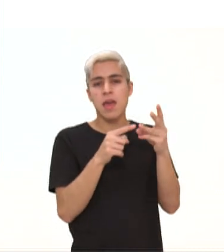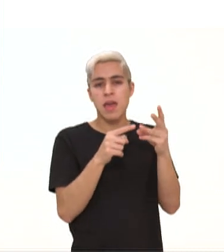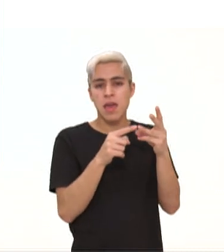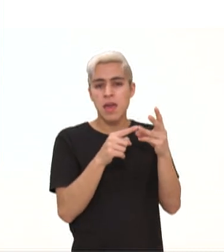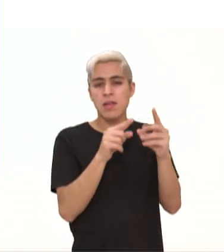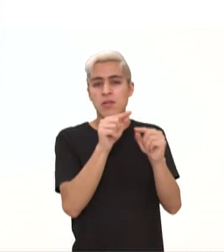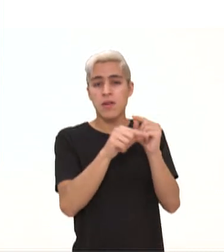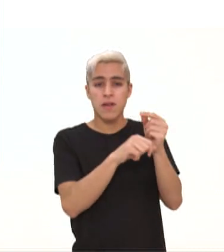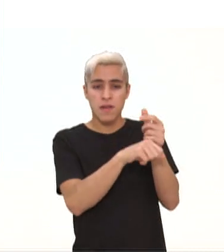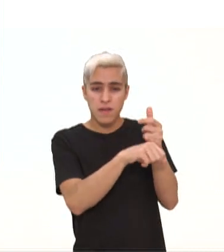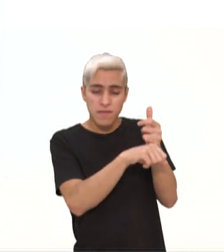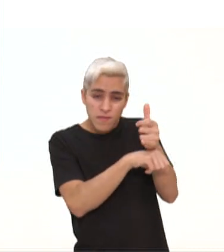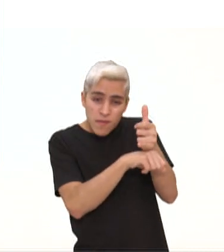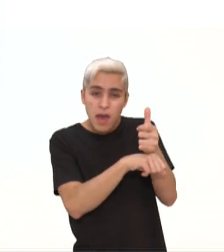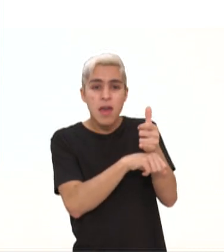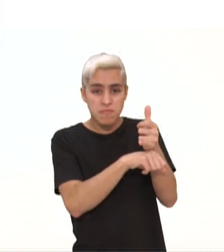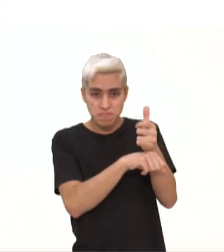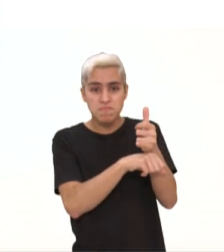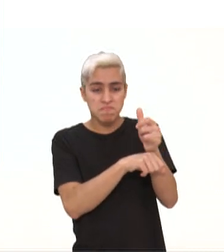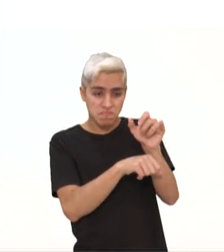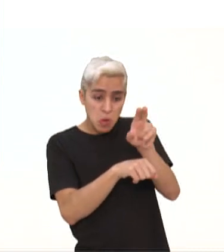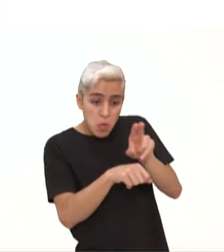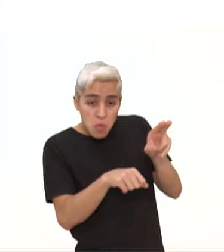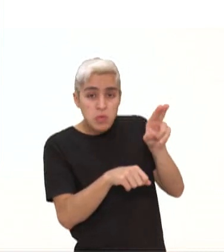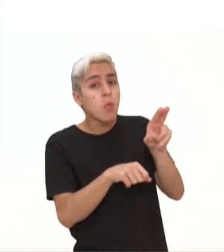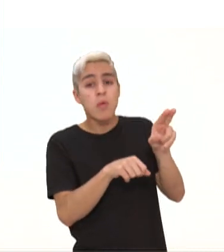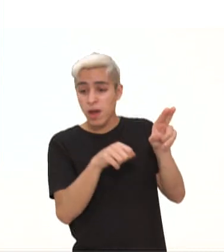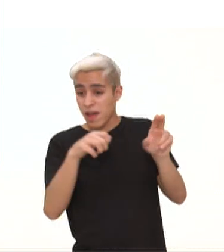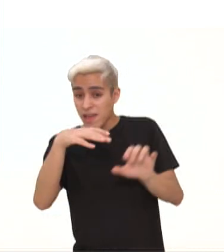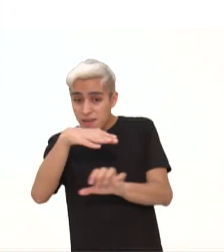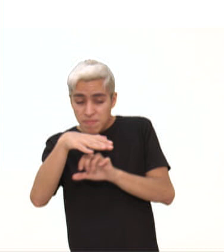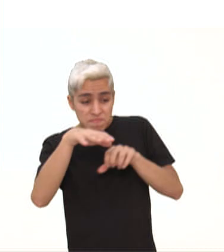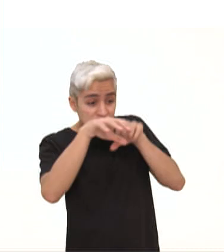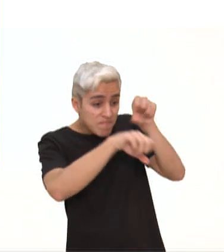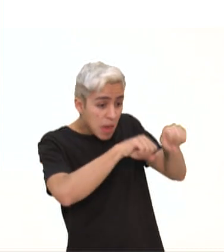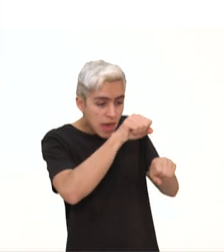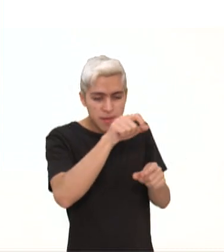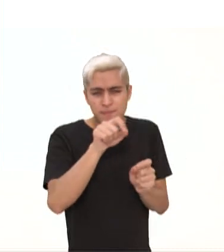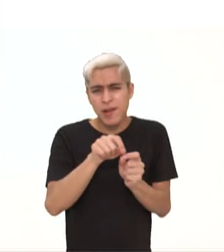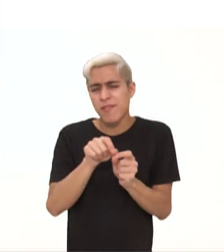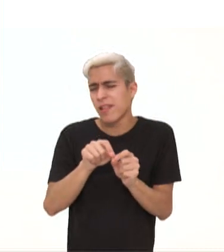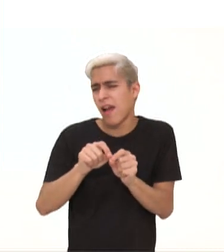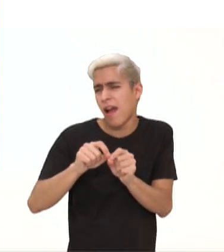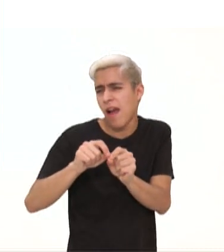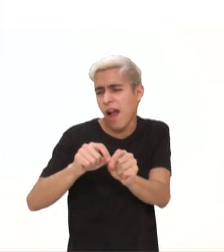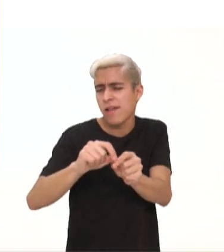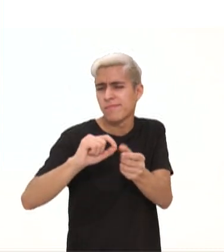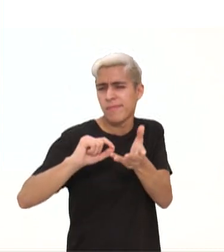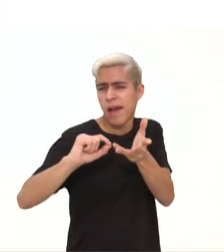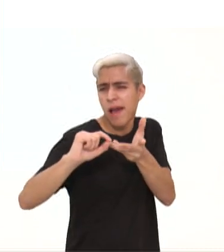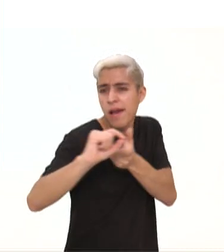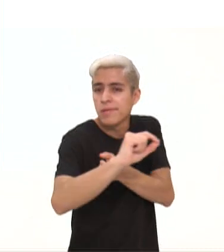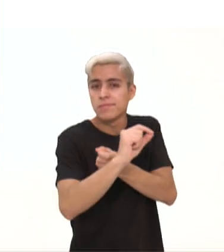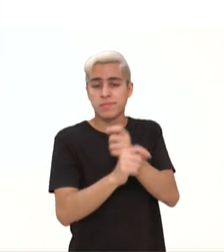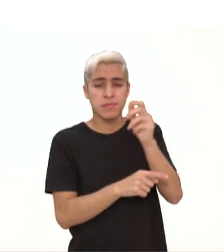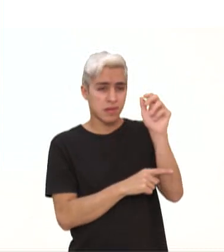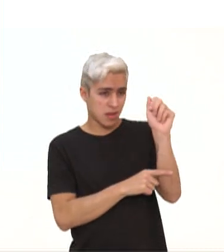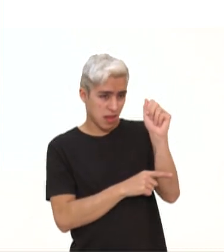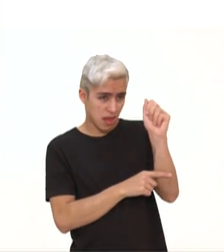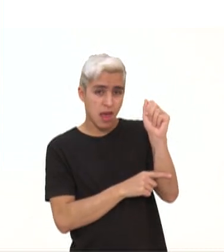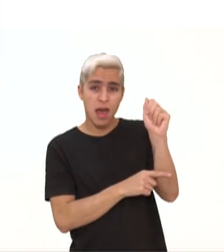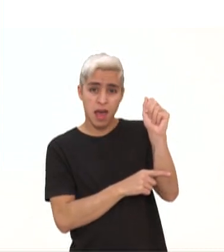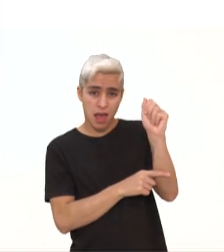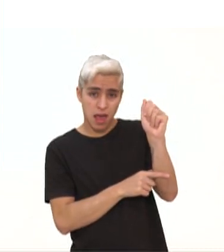em grande quantidade pelas indústrias aí para a produção de diferentes itens, né? Inclusive o que está na alternativa A e